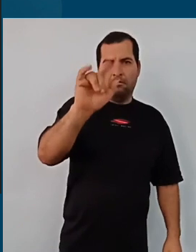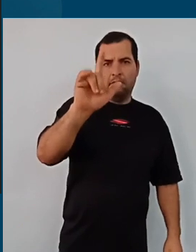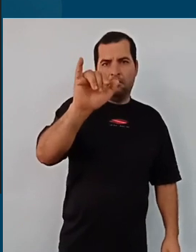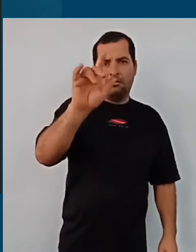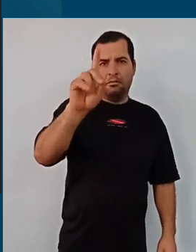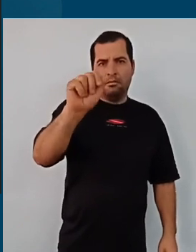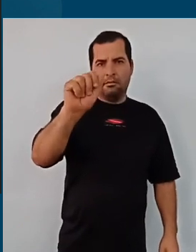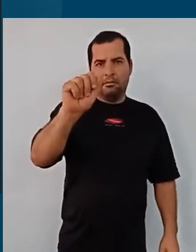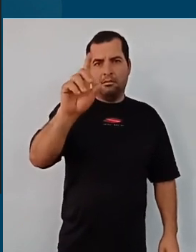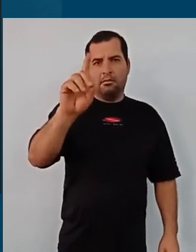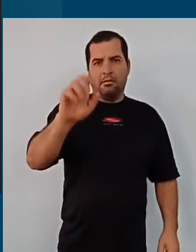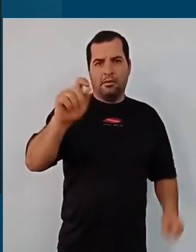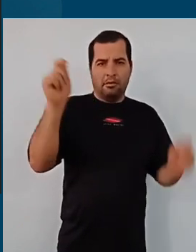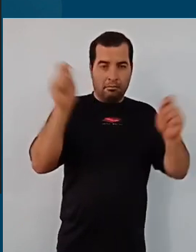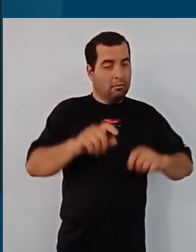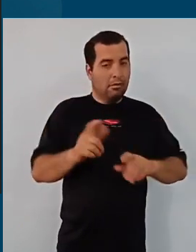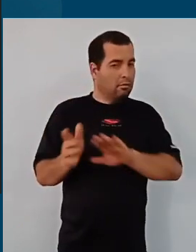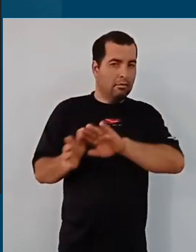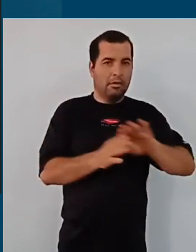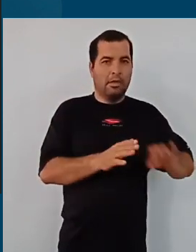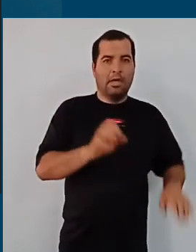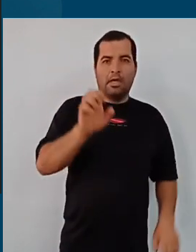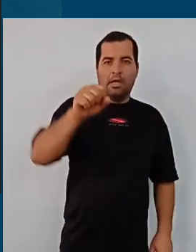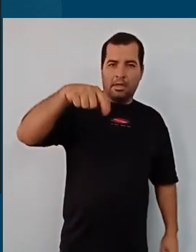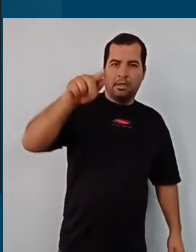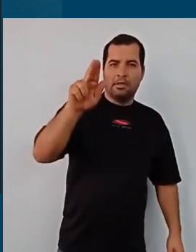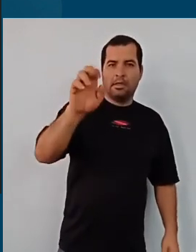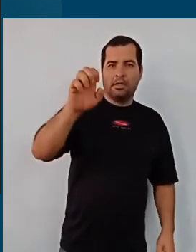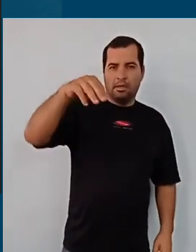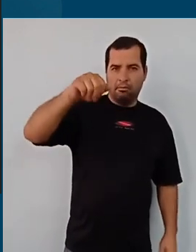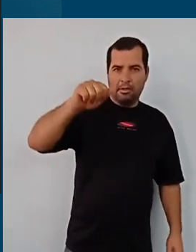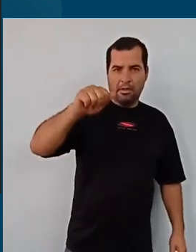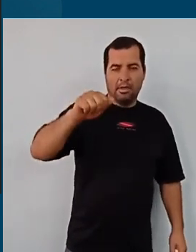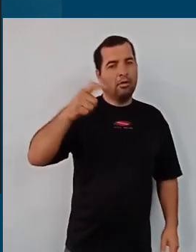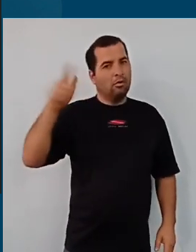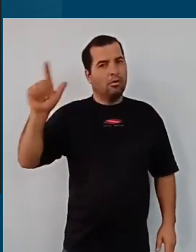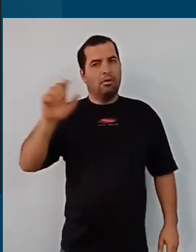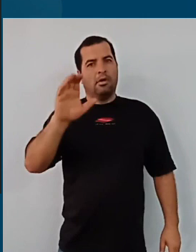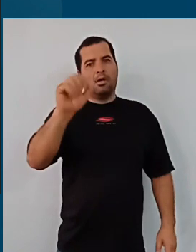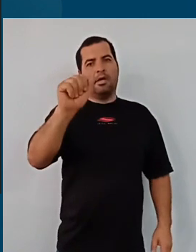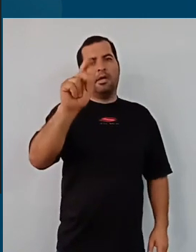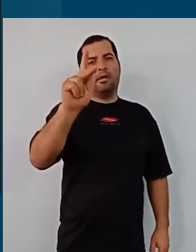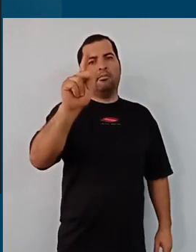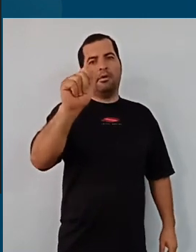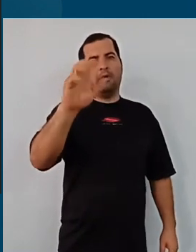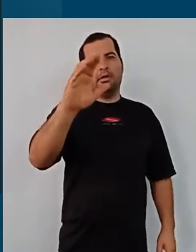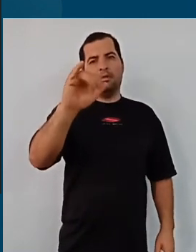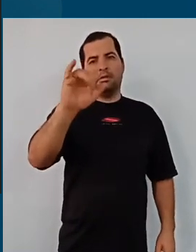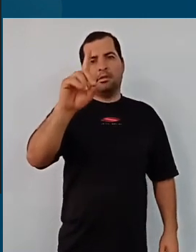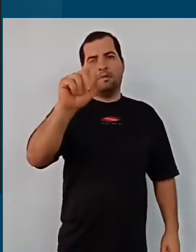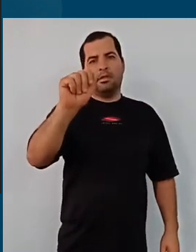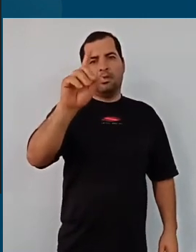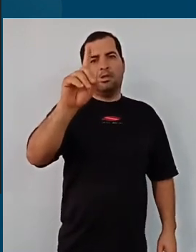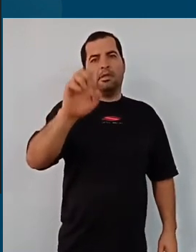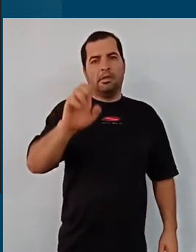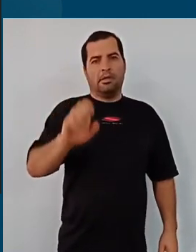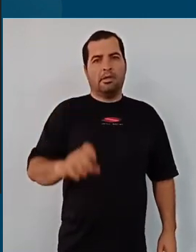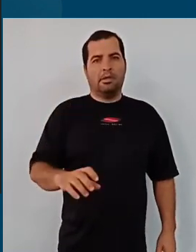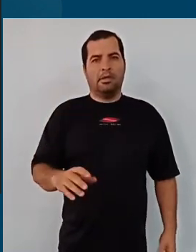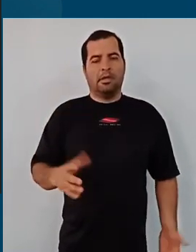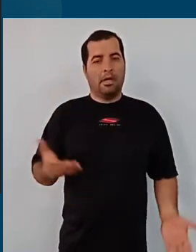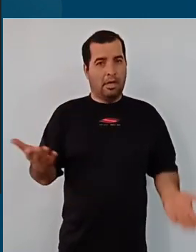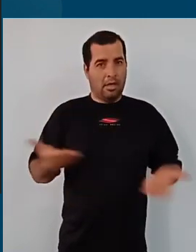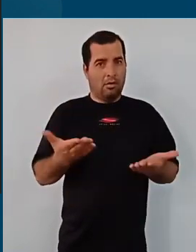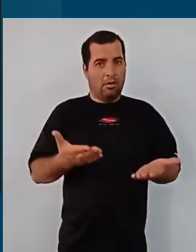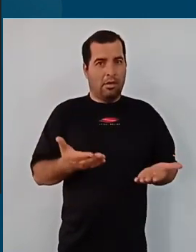os termos esquema e capacidade, que a educação traduziu